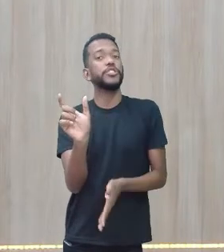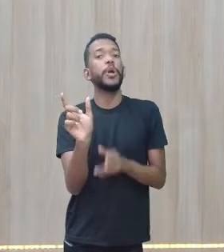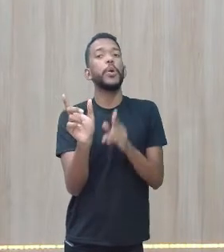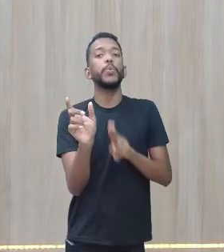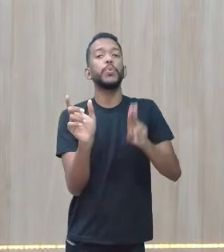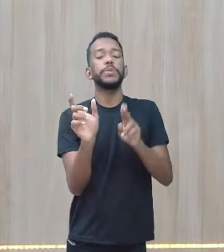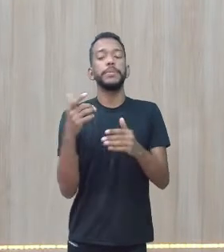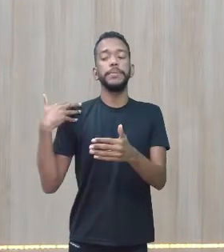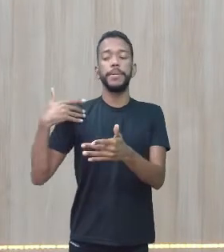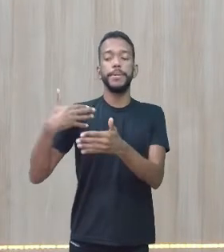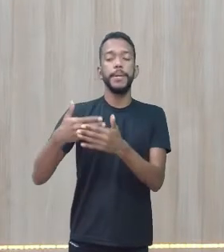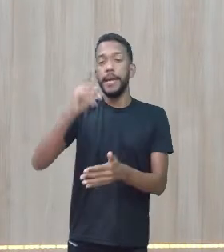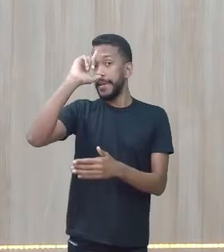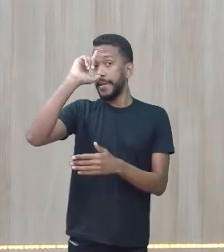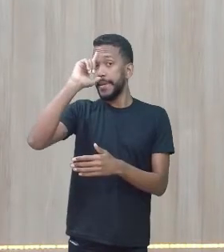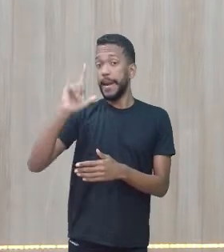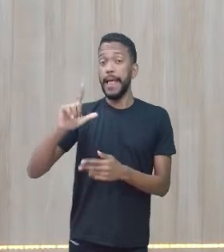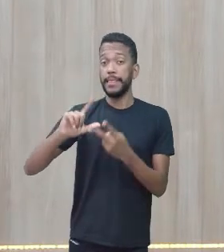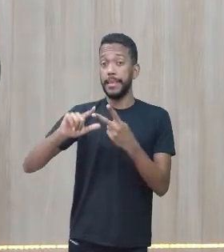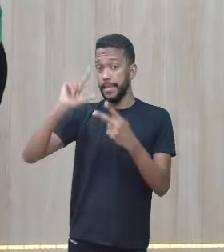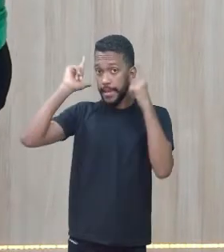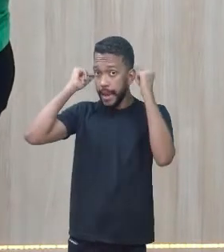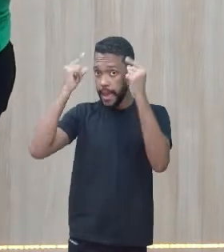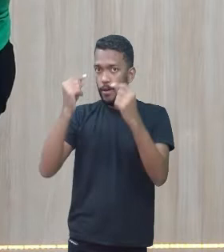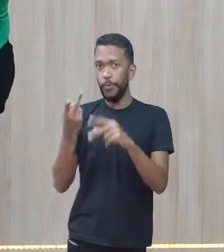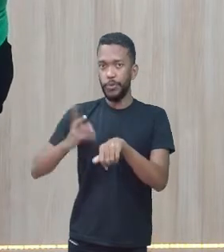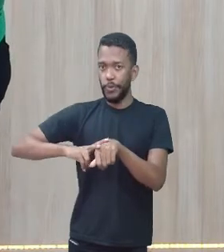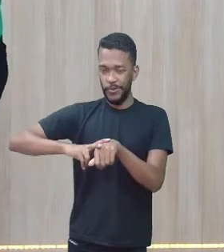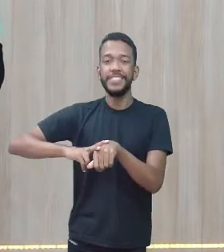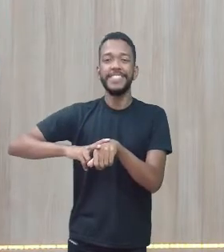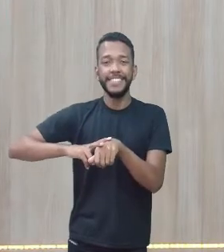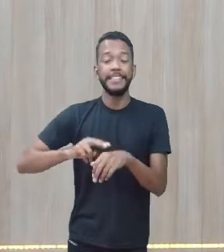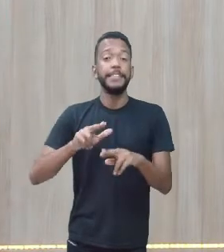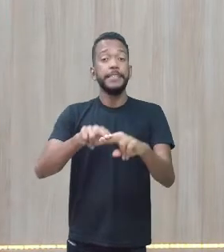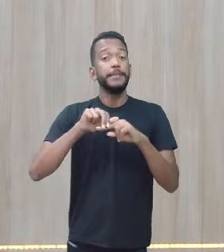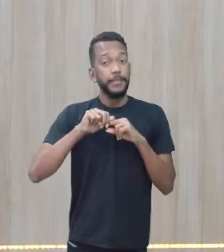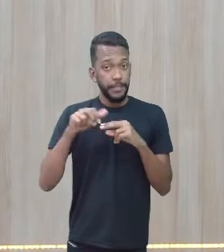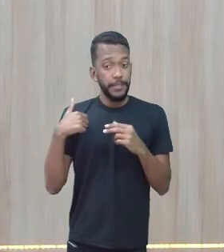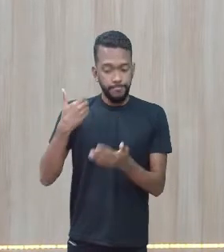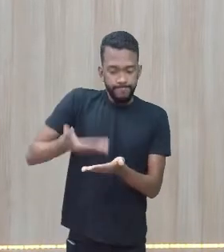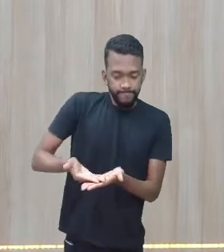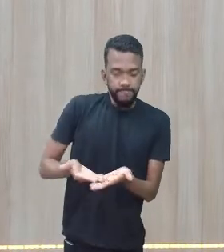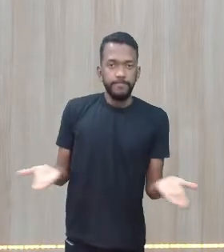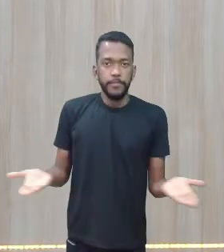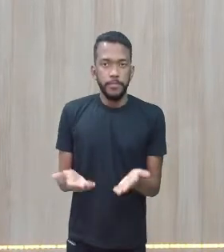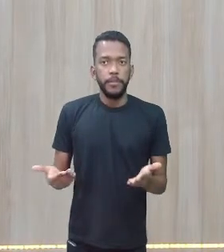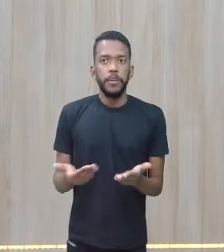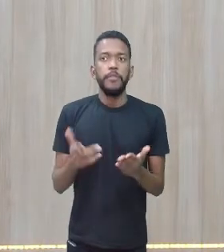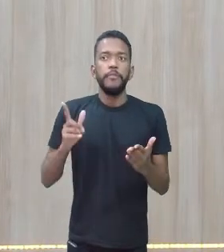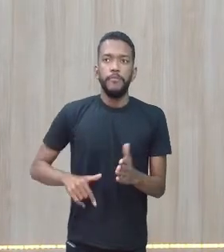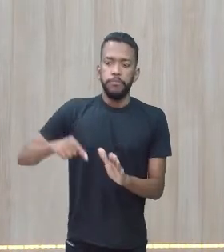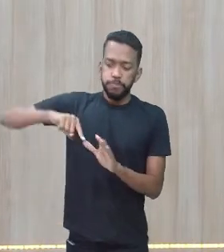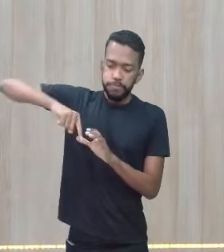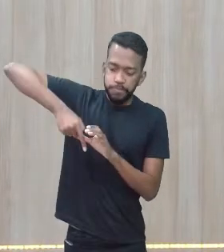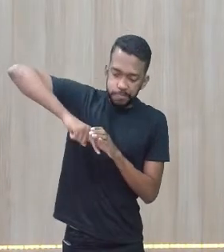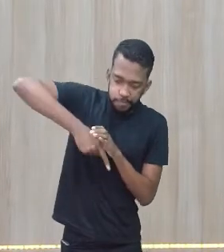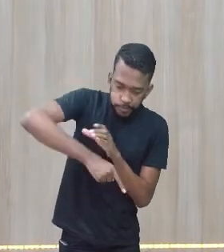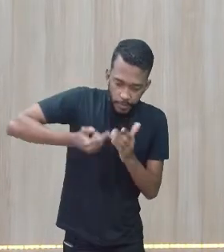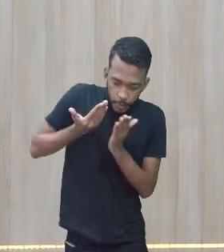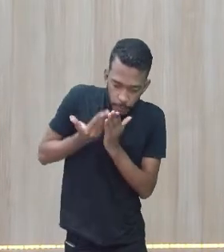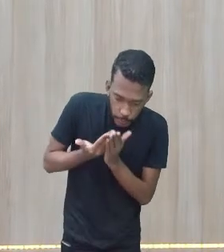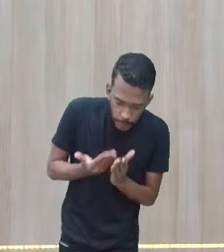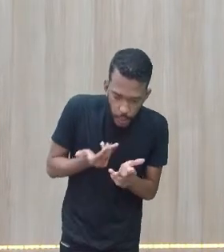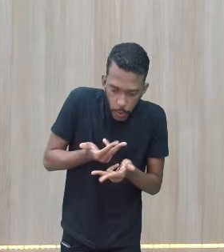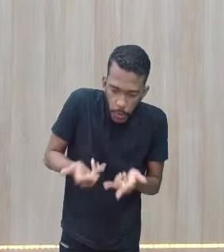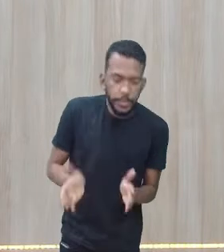grego e do latim. E aí eu não vou me aprofundar nisso com